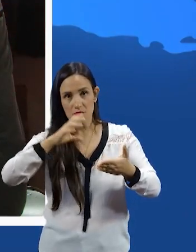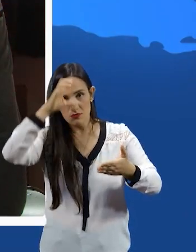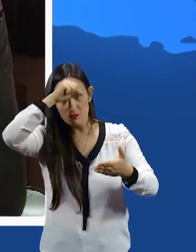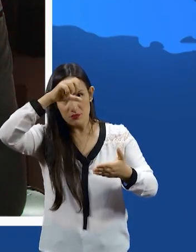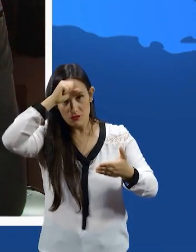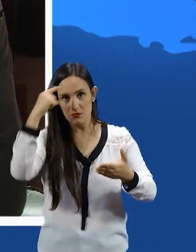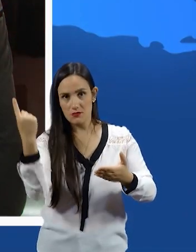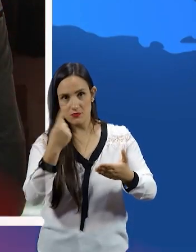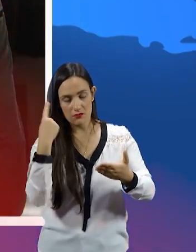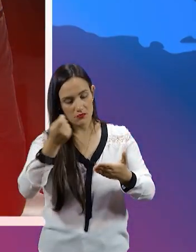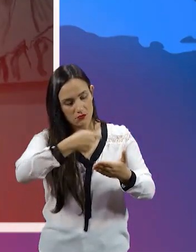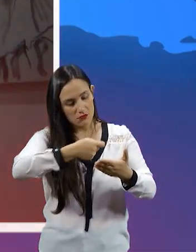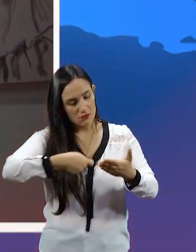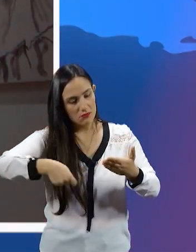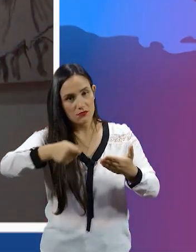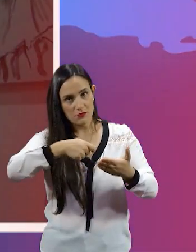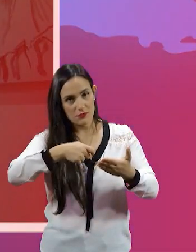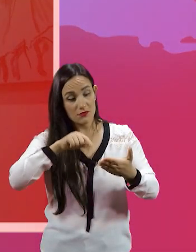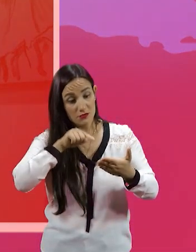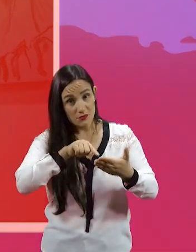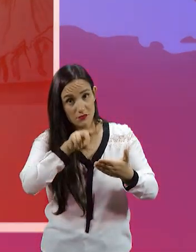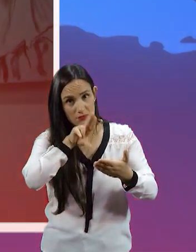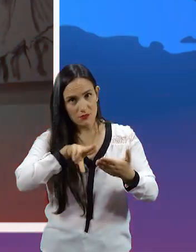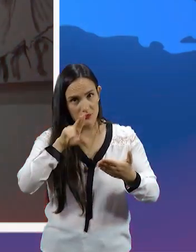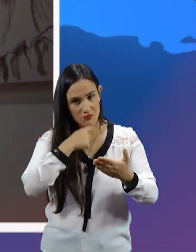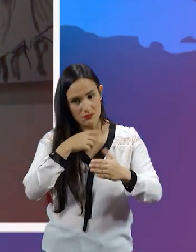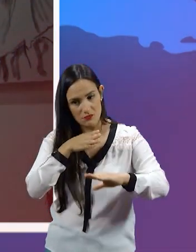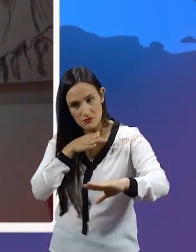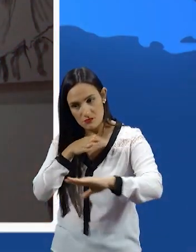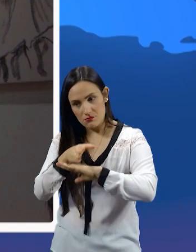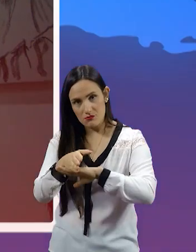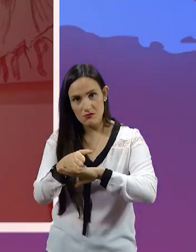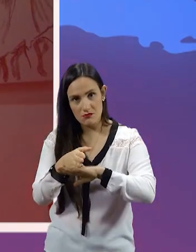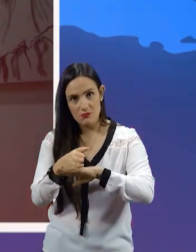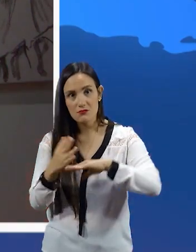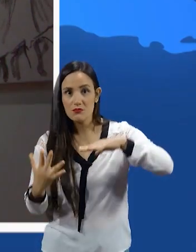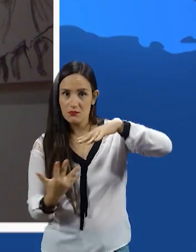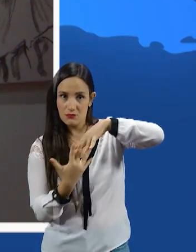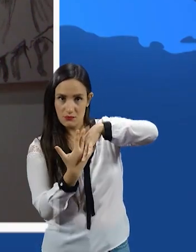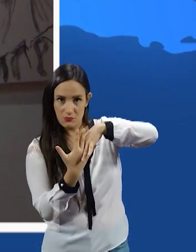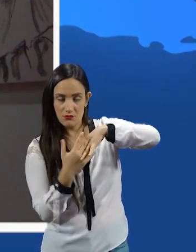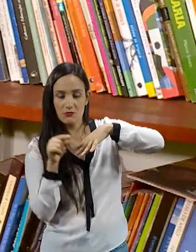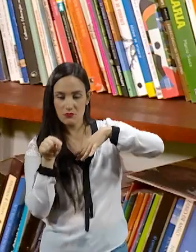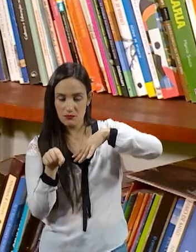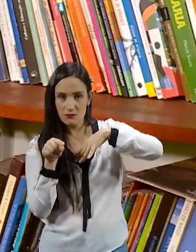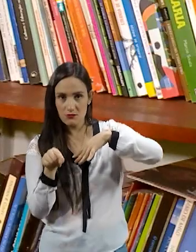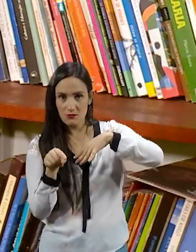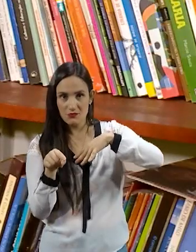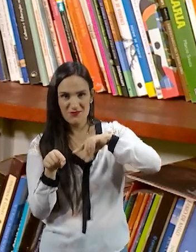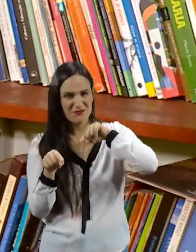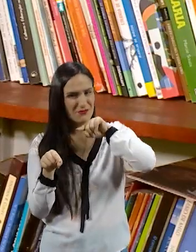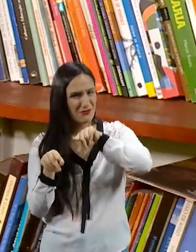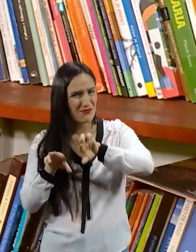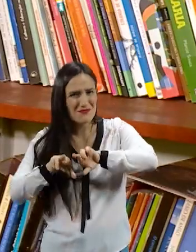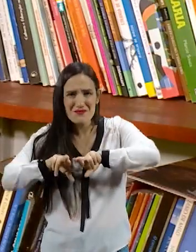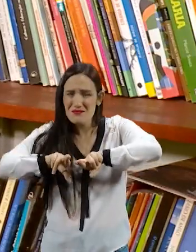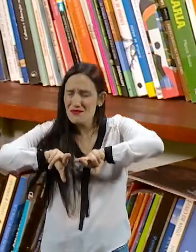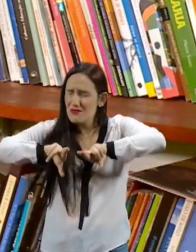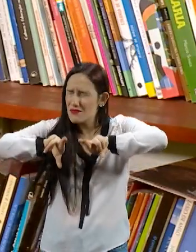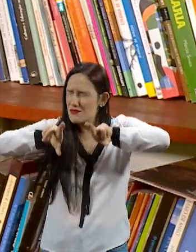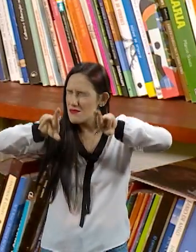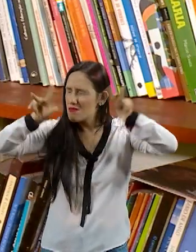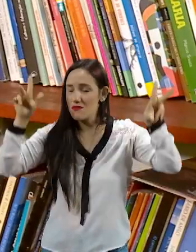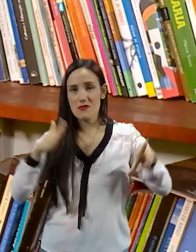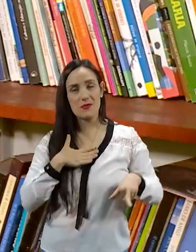autodidata, por ela eu ingressei na Universidade Federal. E a partir da Universidade Federal a minha vida se